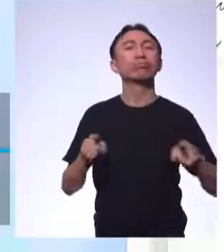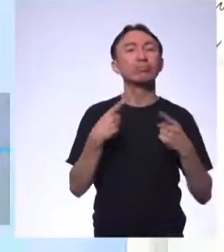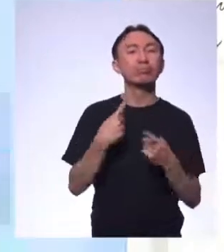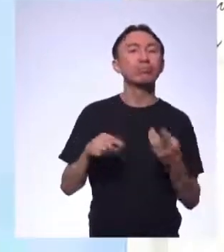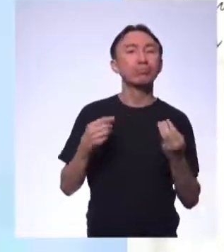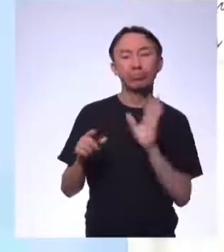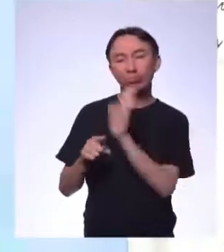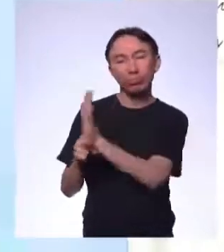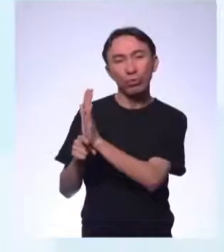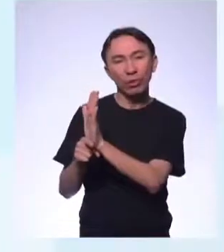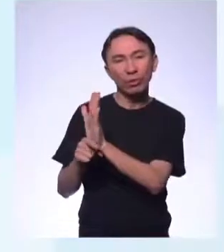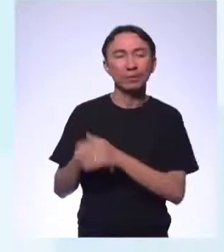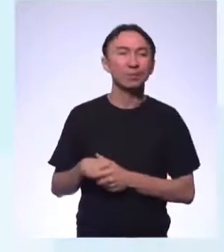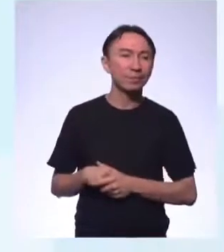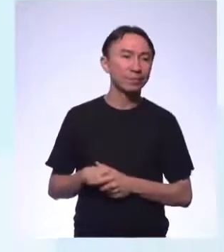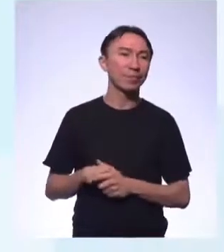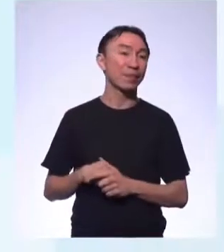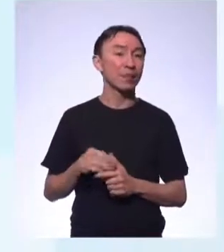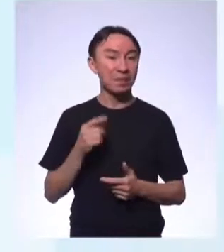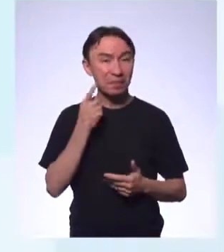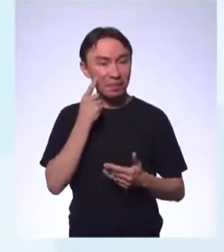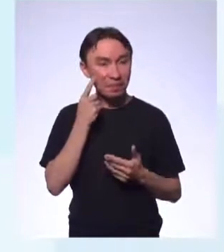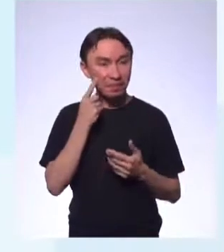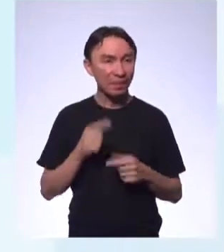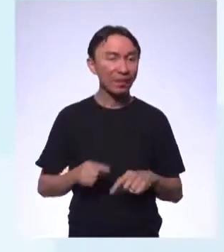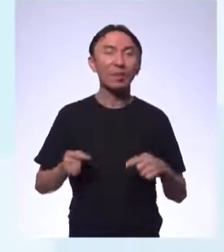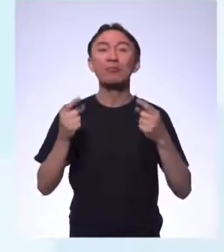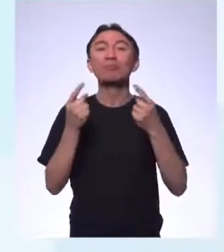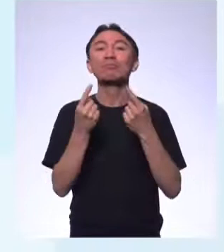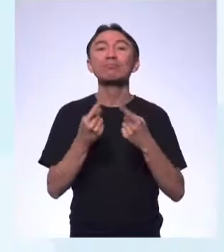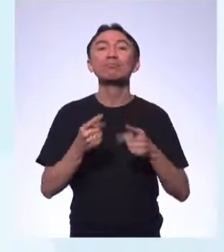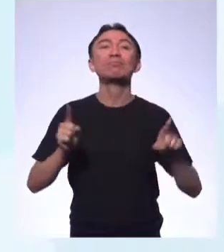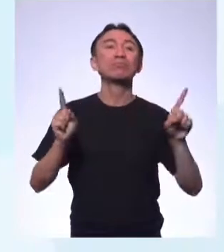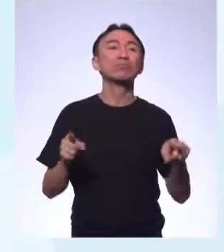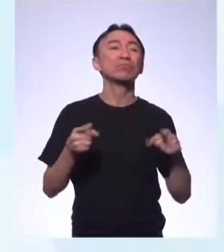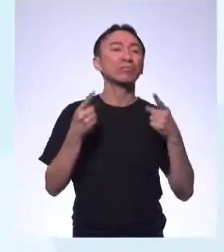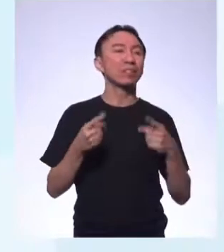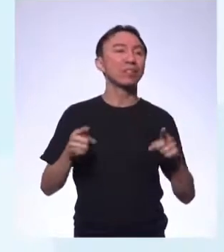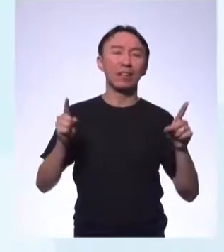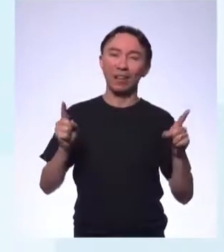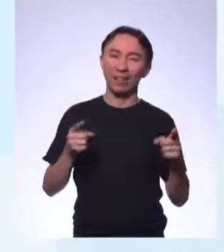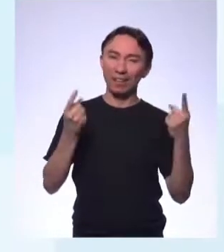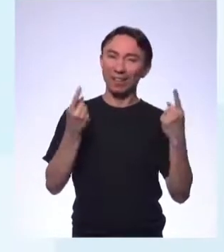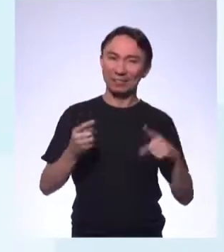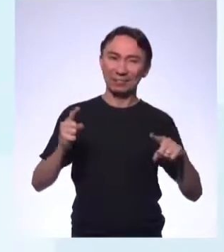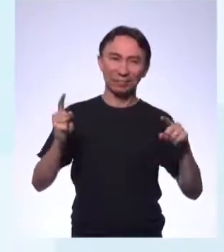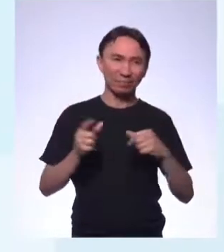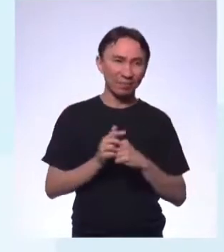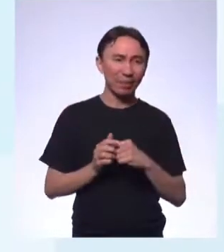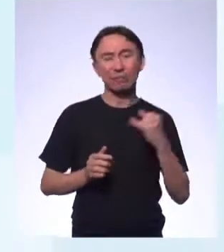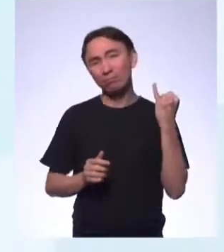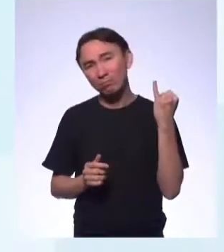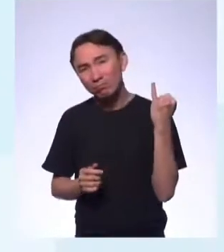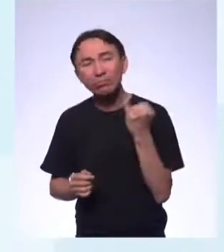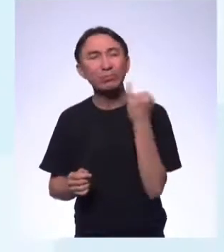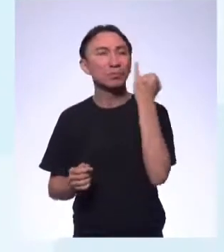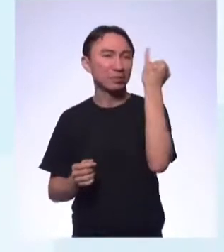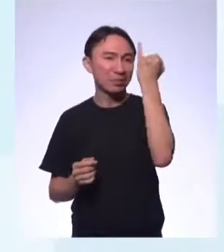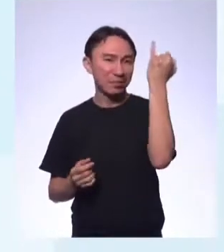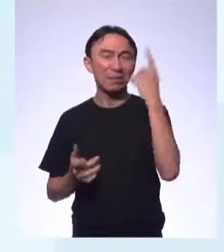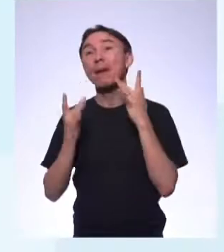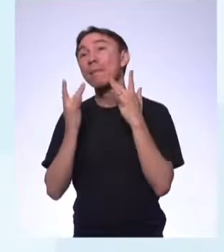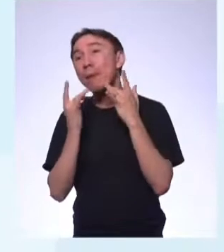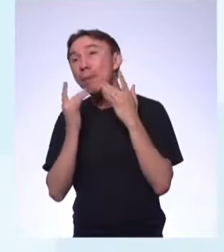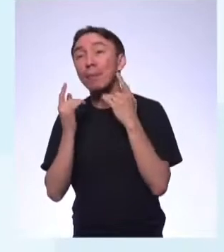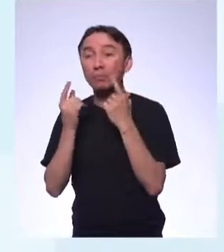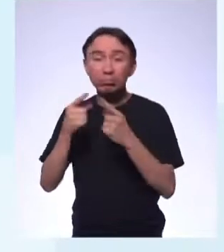então, a música, né, gente? A música, até o nome já fala, né? Musical, né? A música é importantíssima, porque é através da